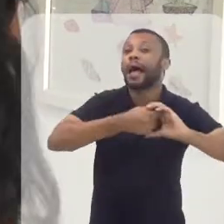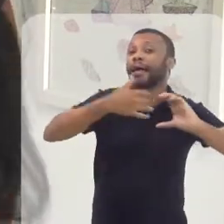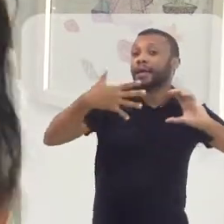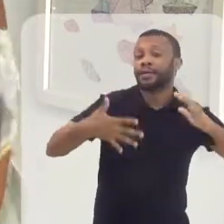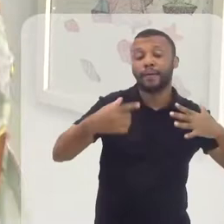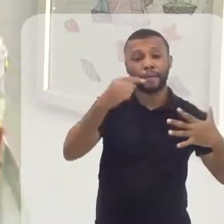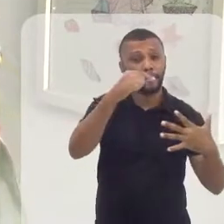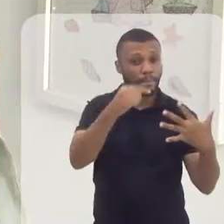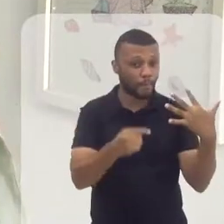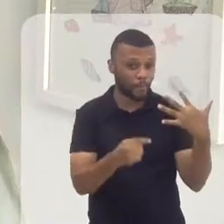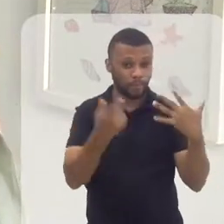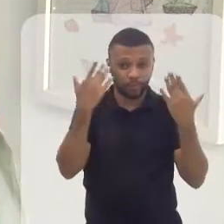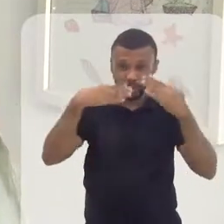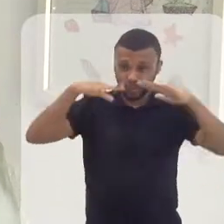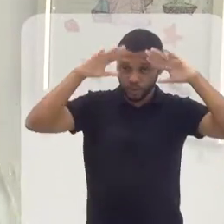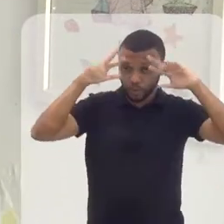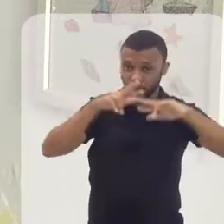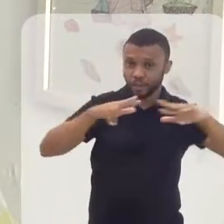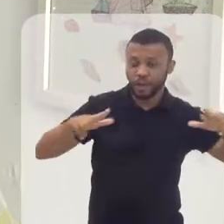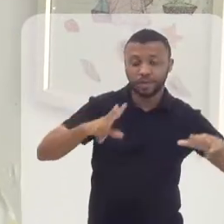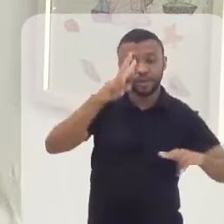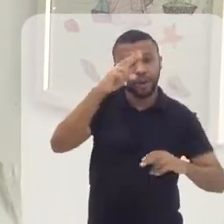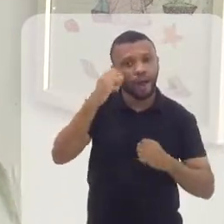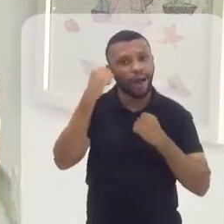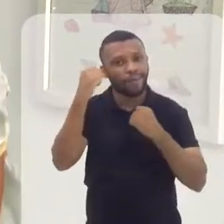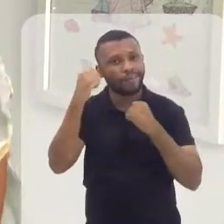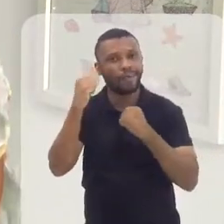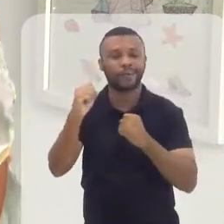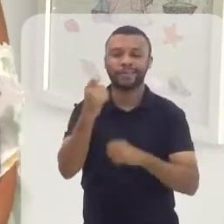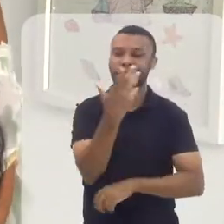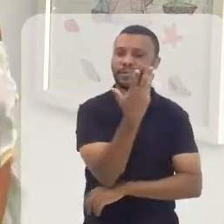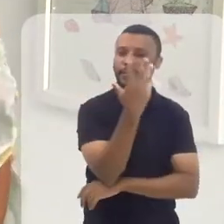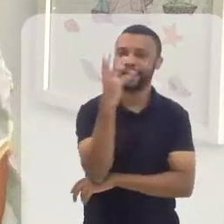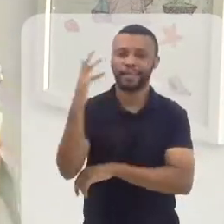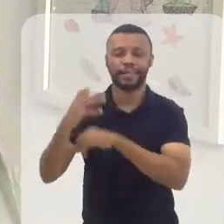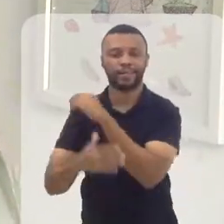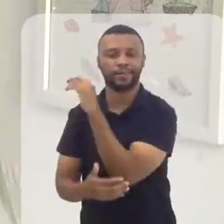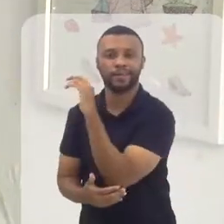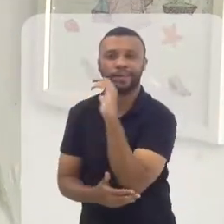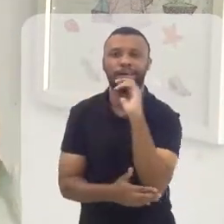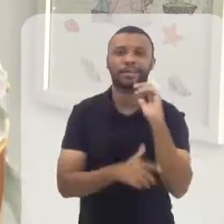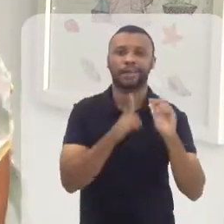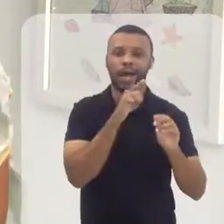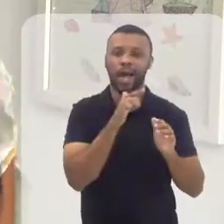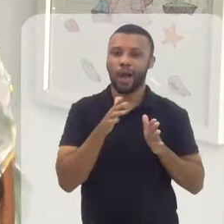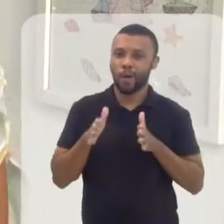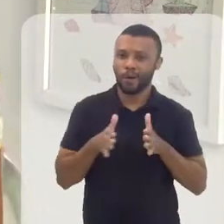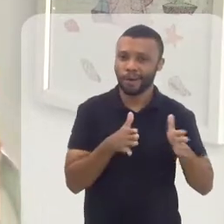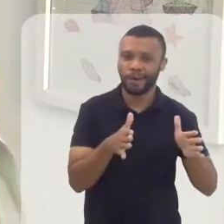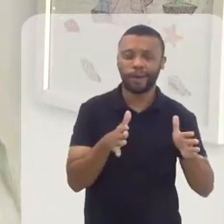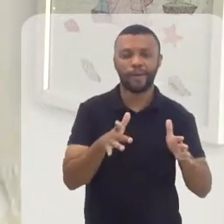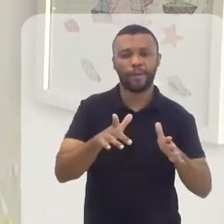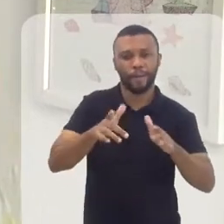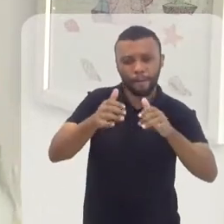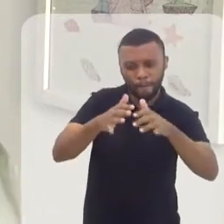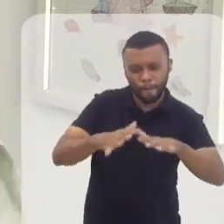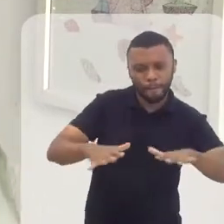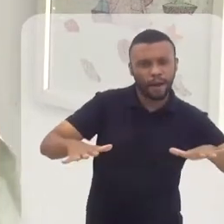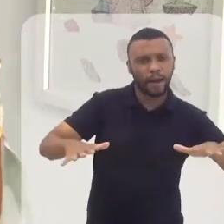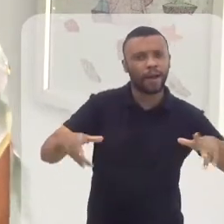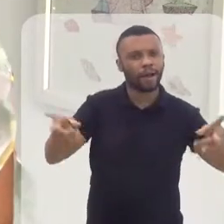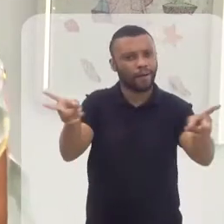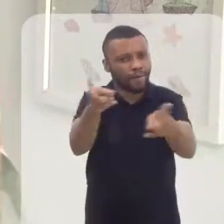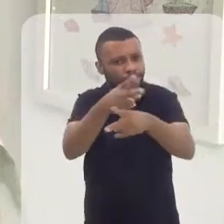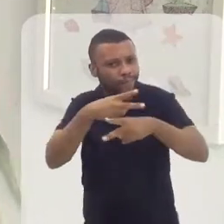arquétipo dos orixás, que são nada mais do que forças da natureza, né, o rio, a chuva, o mar, o vento, né, as florestas, forças da